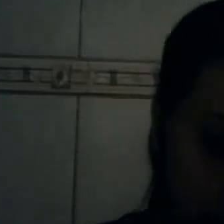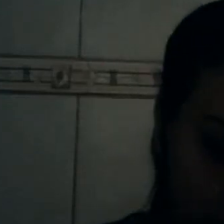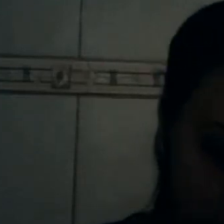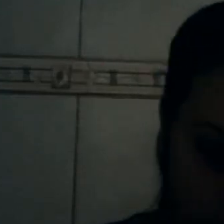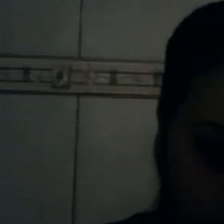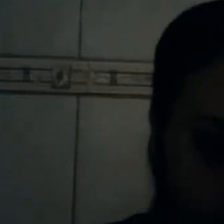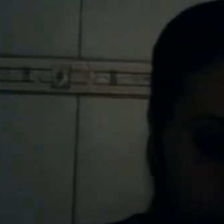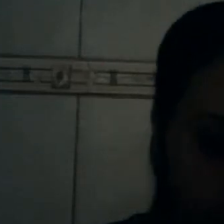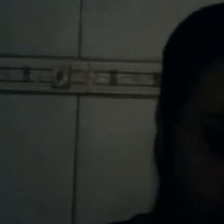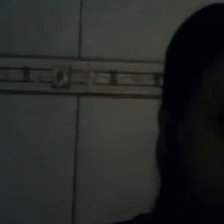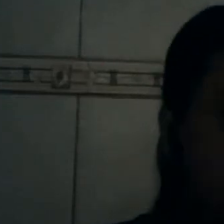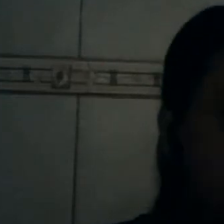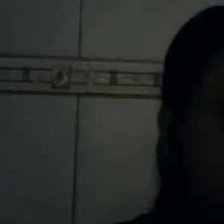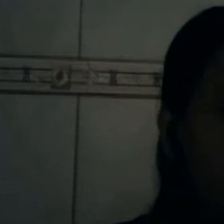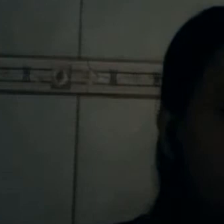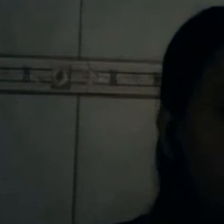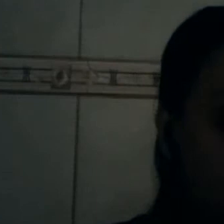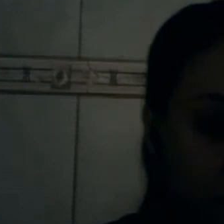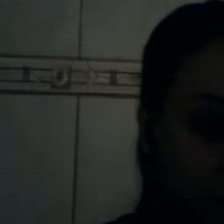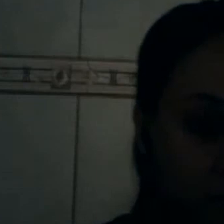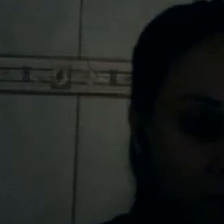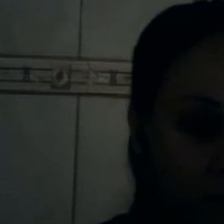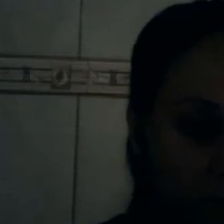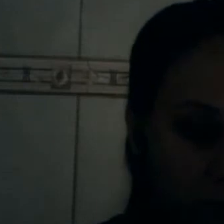Então, vamos lá.